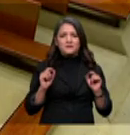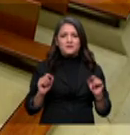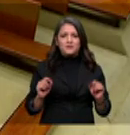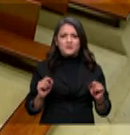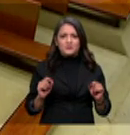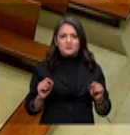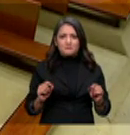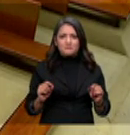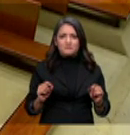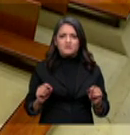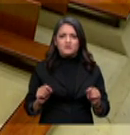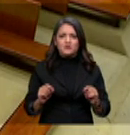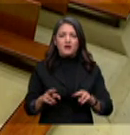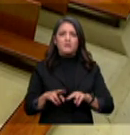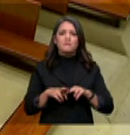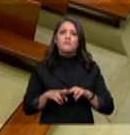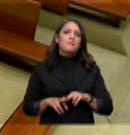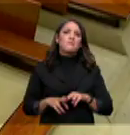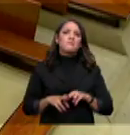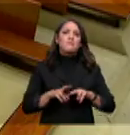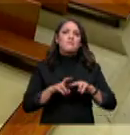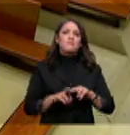da primazia da realidade.